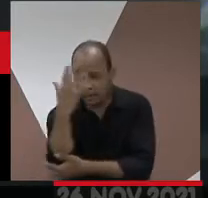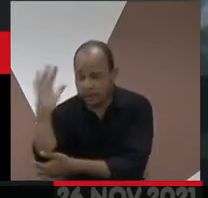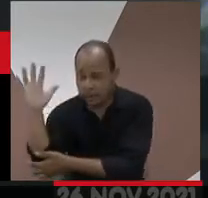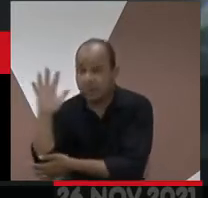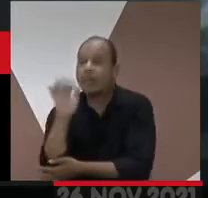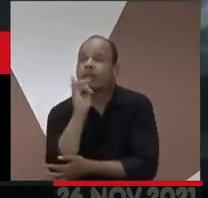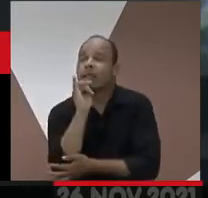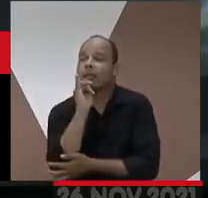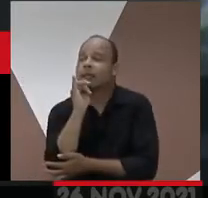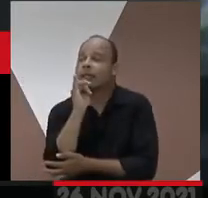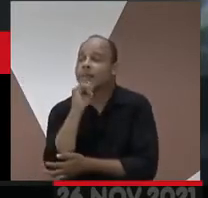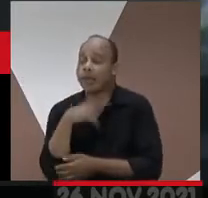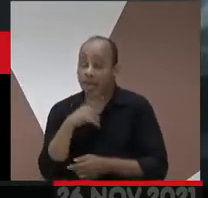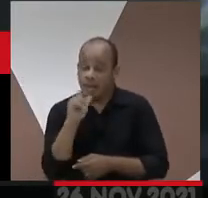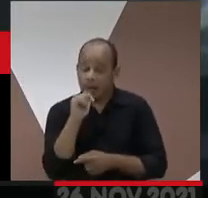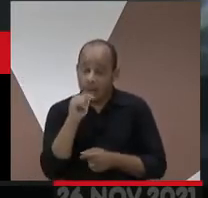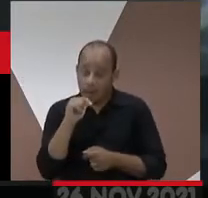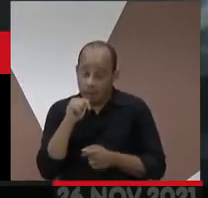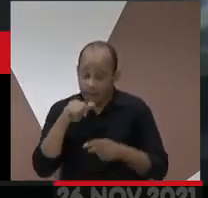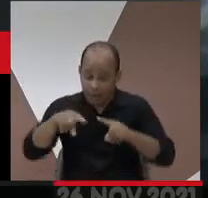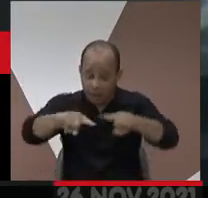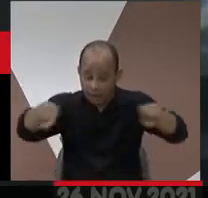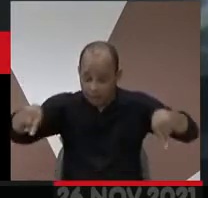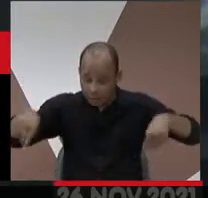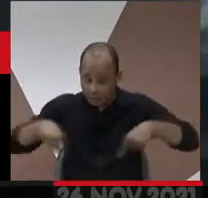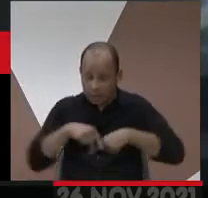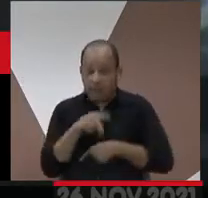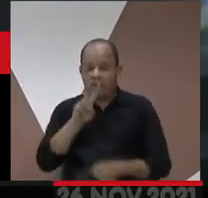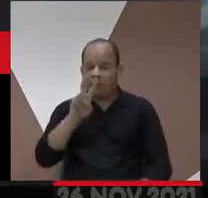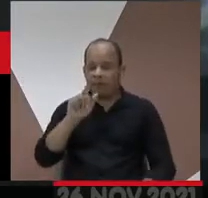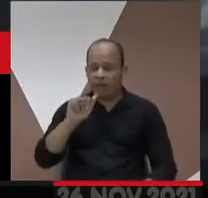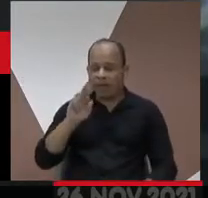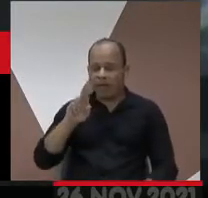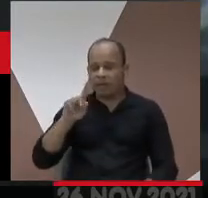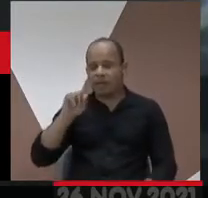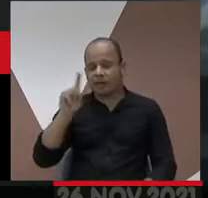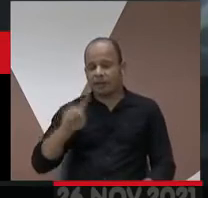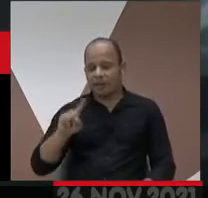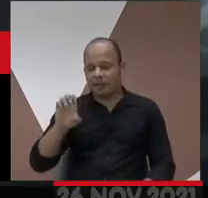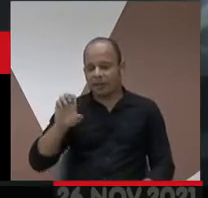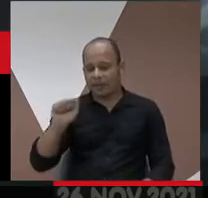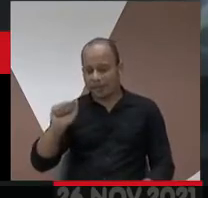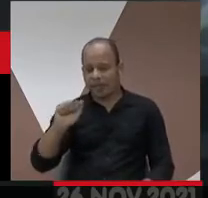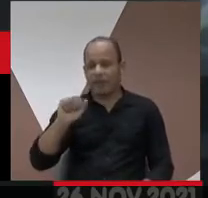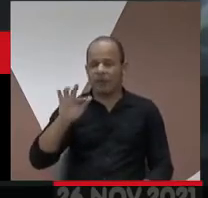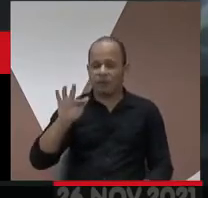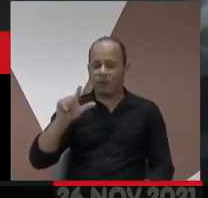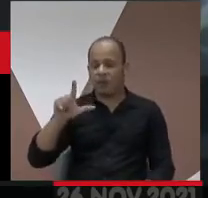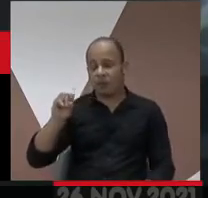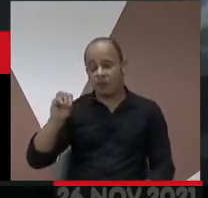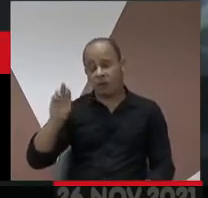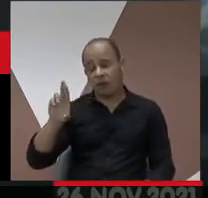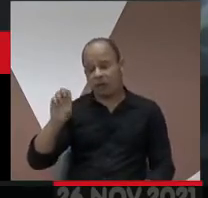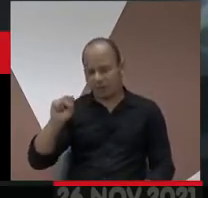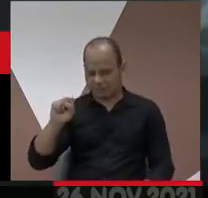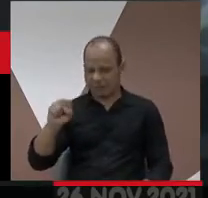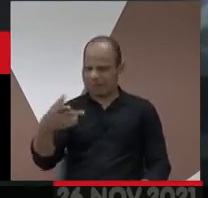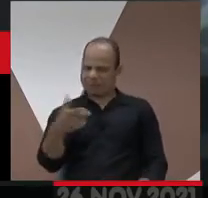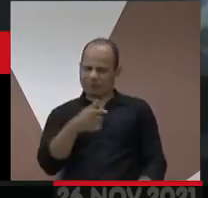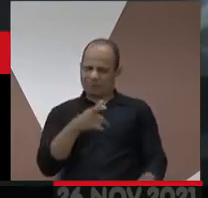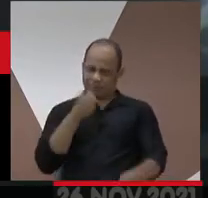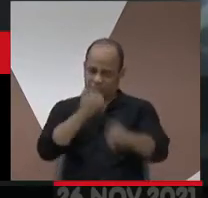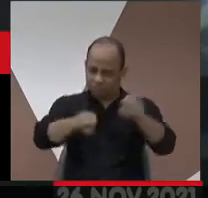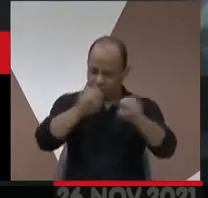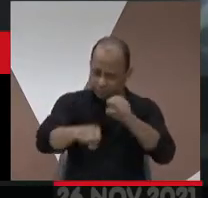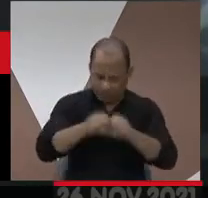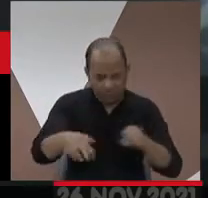Betina e Belo Horizonte, que está na Vargem das Flores, seja tratada dessa maneira. Né? Hoje,